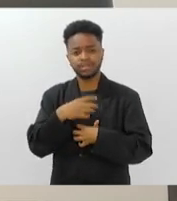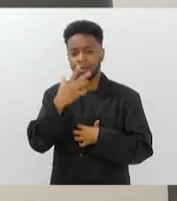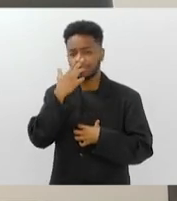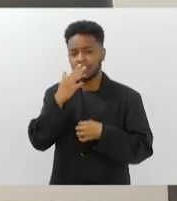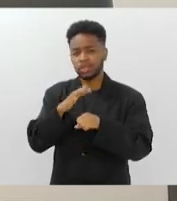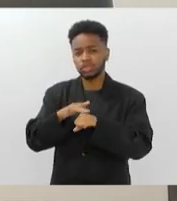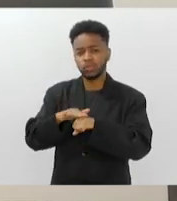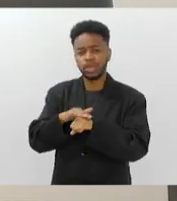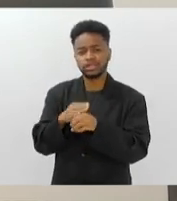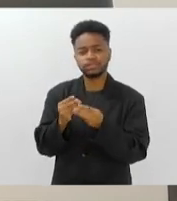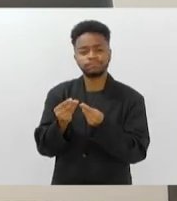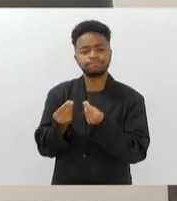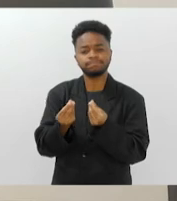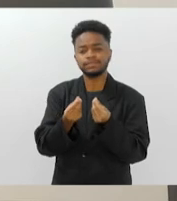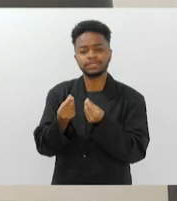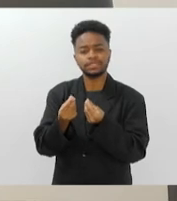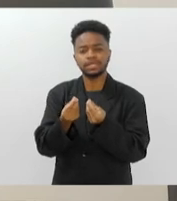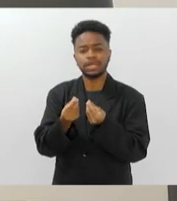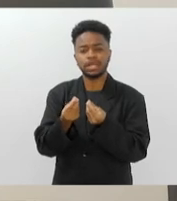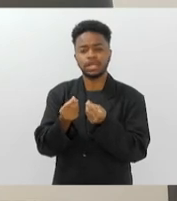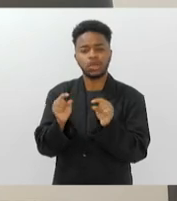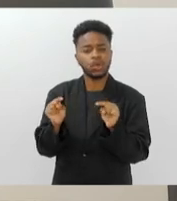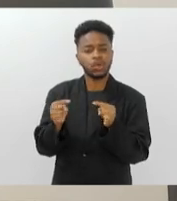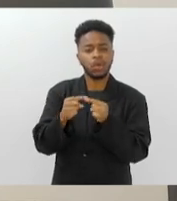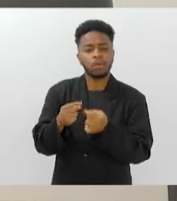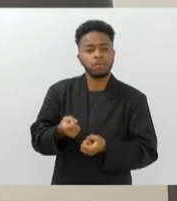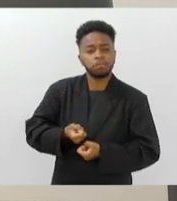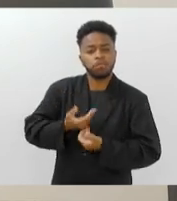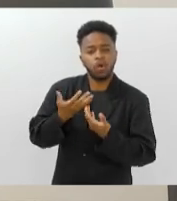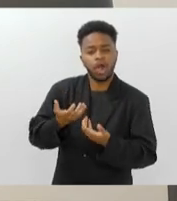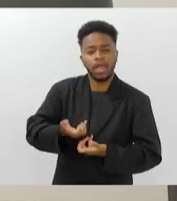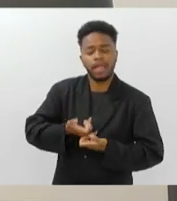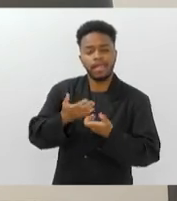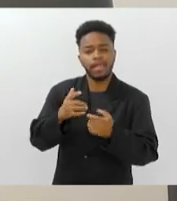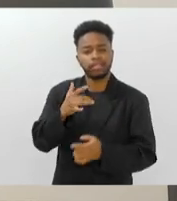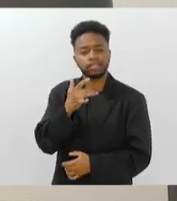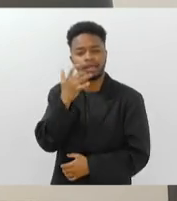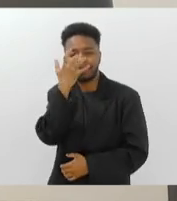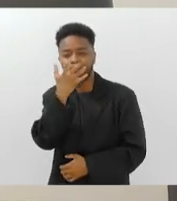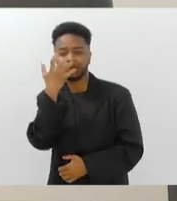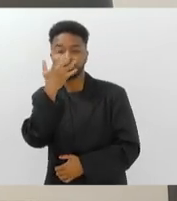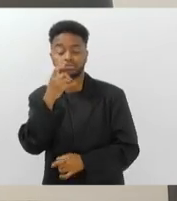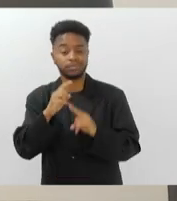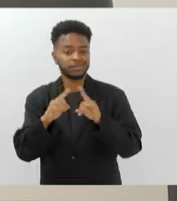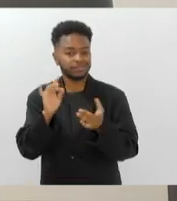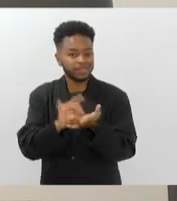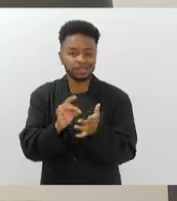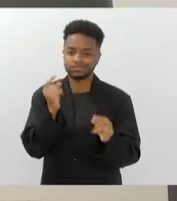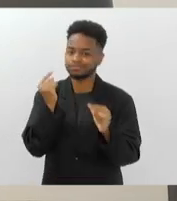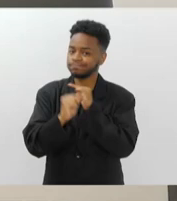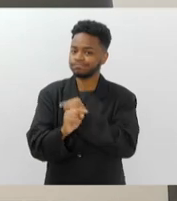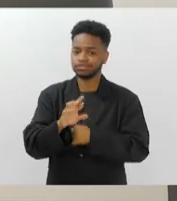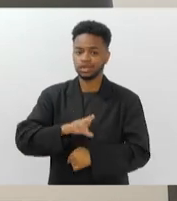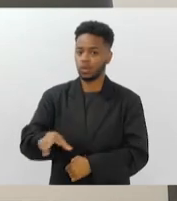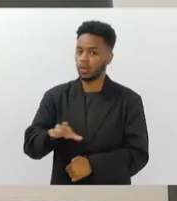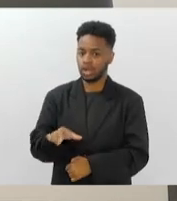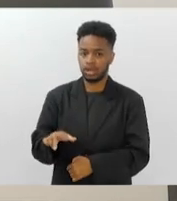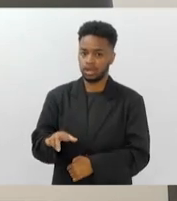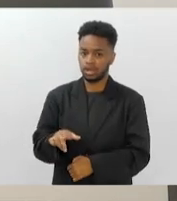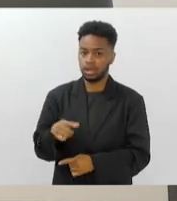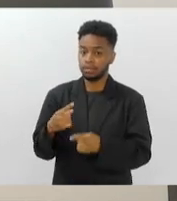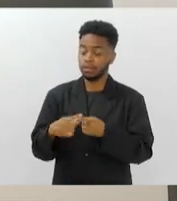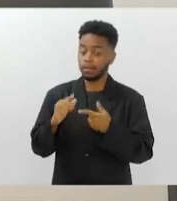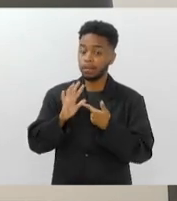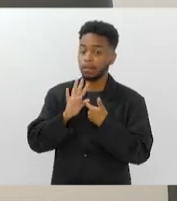poil né do poeta apaixonado e quando na verdade não é isso ela é o retrato